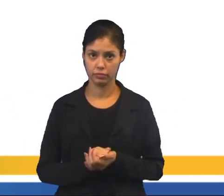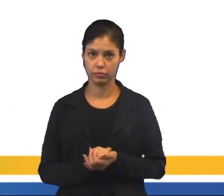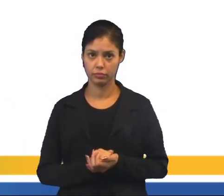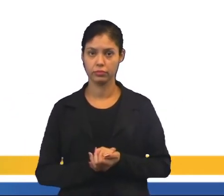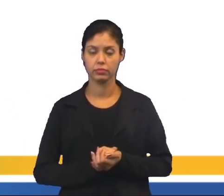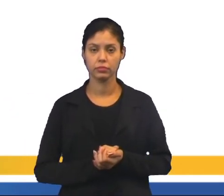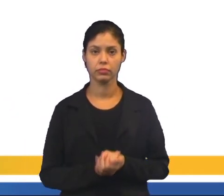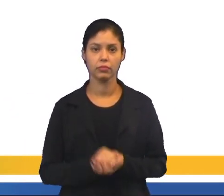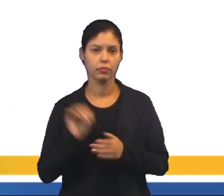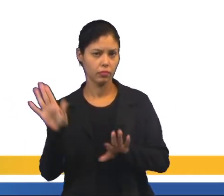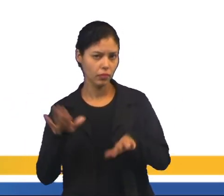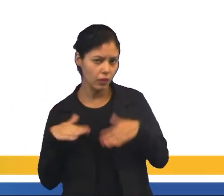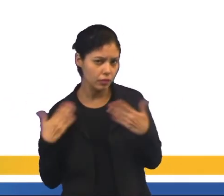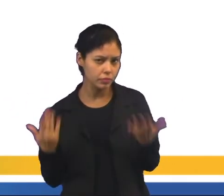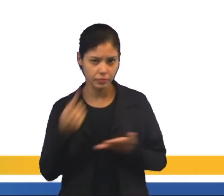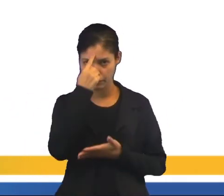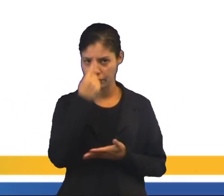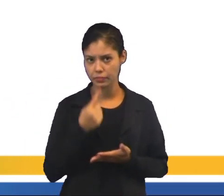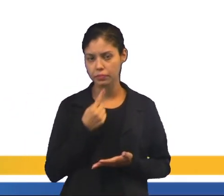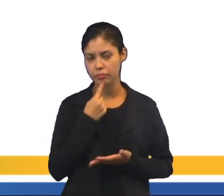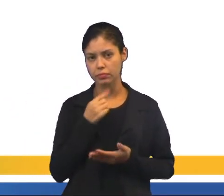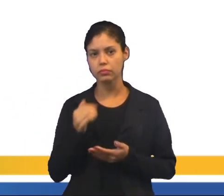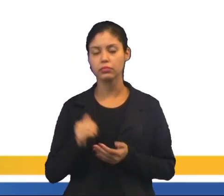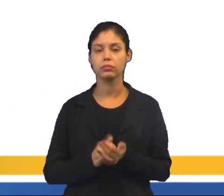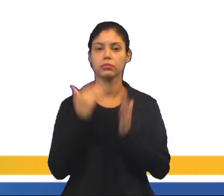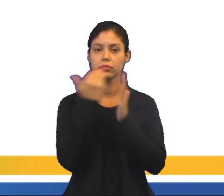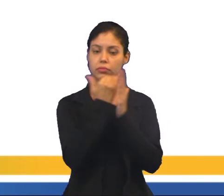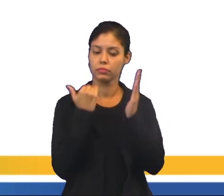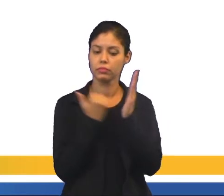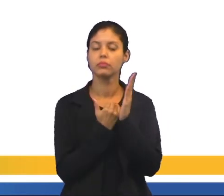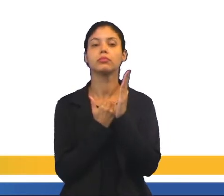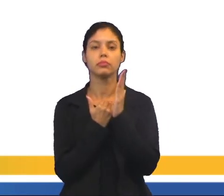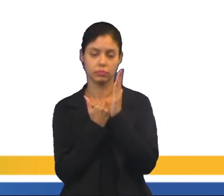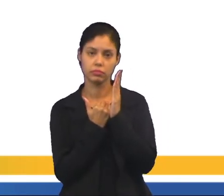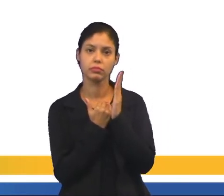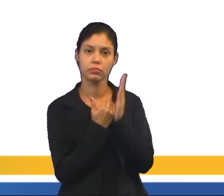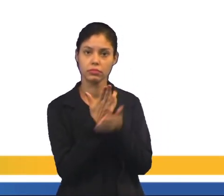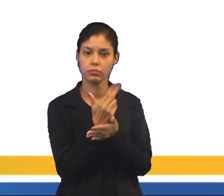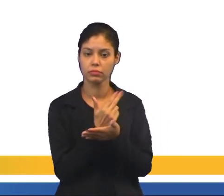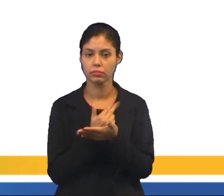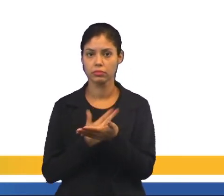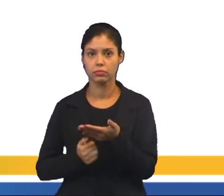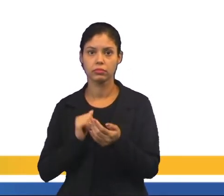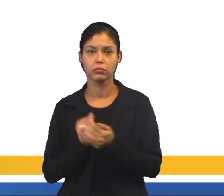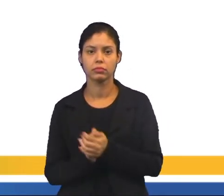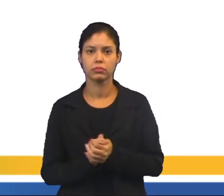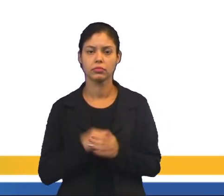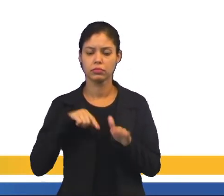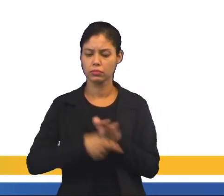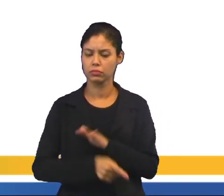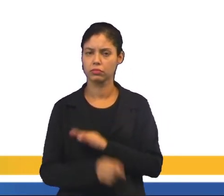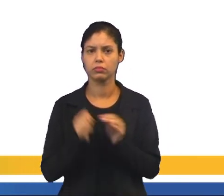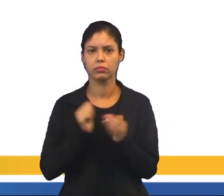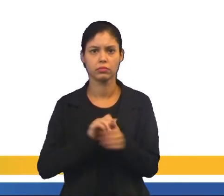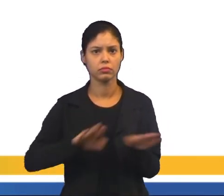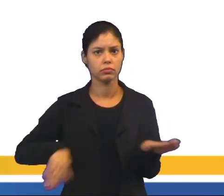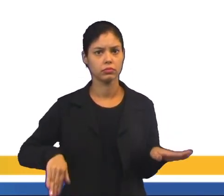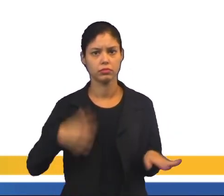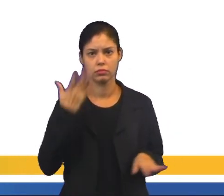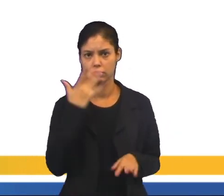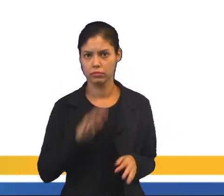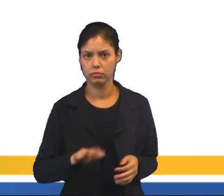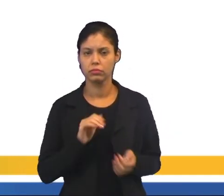piscina. Em qual das malhas quadriculadas abaixo está representado o desenho do fundo da piscina infantil que